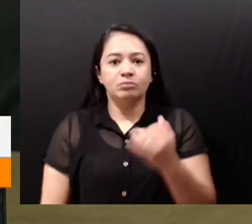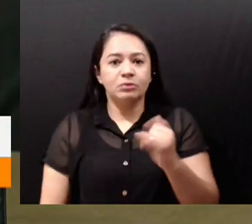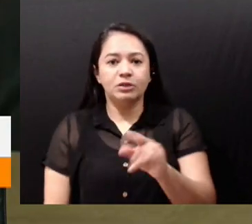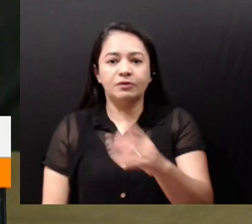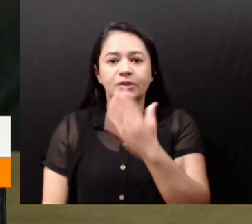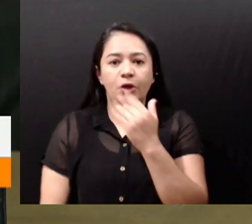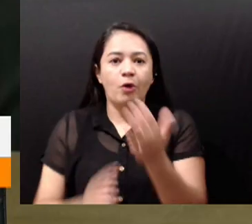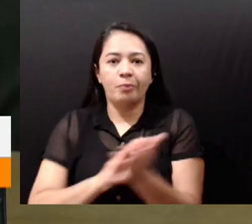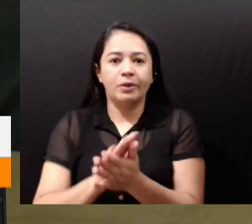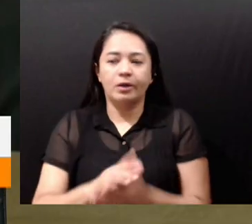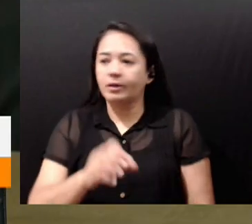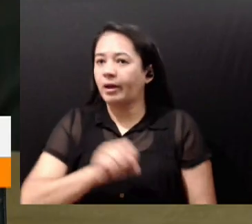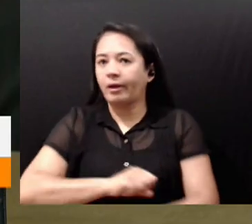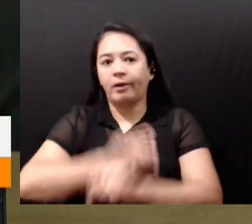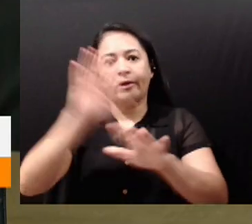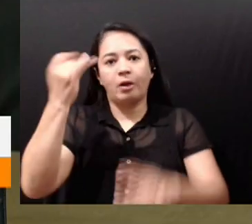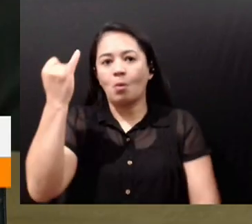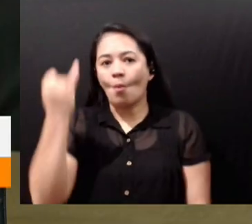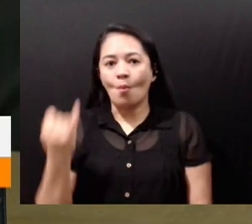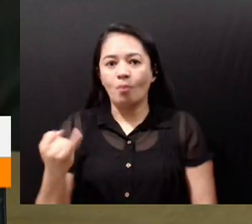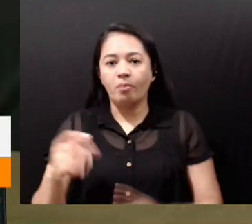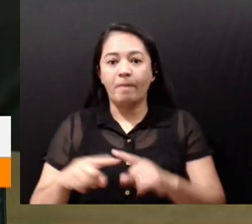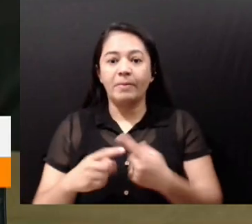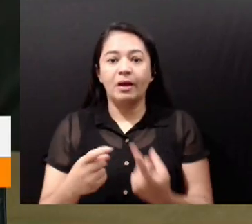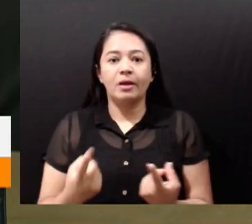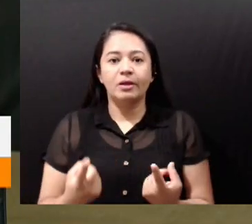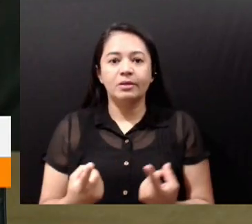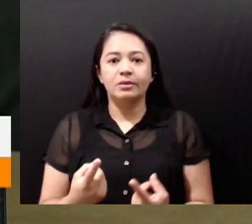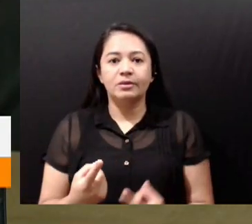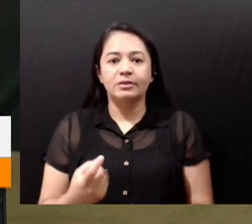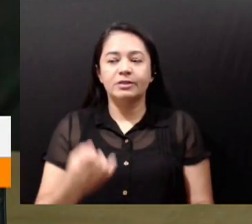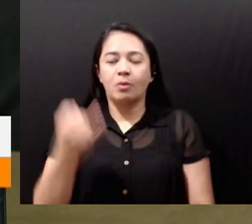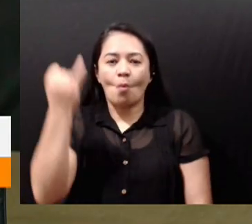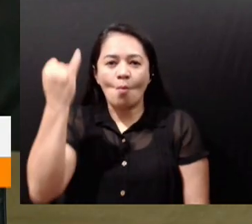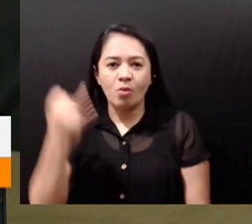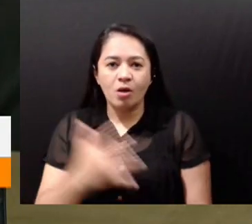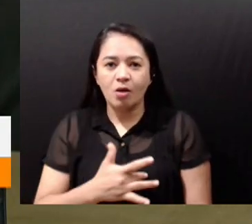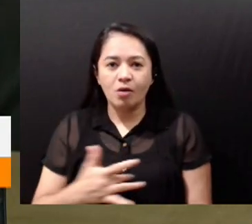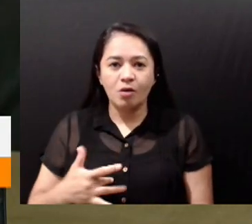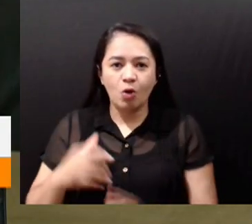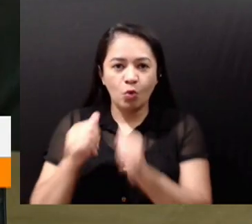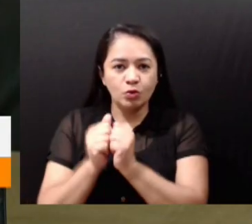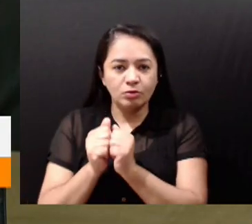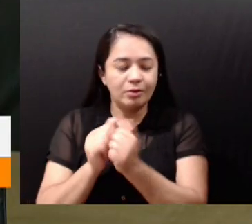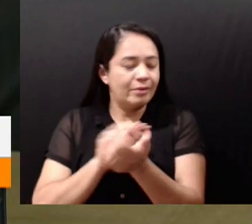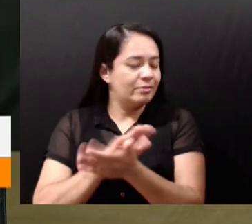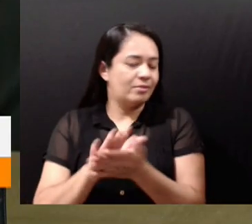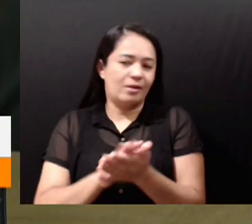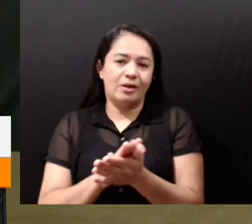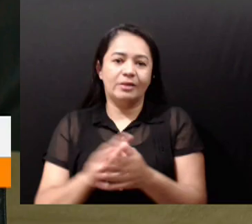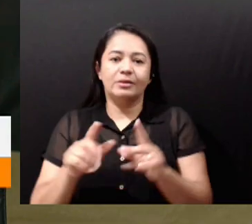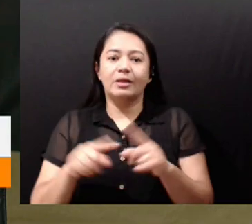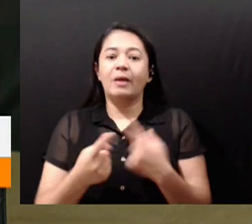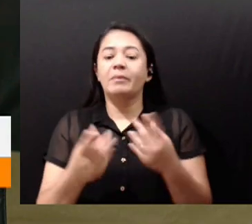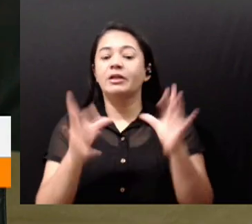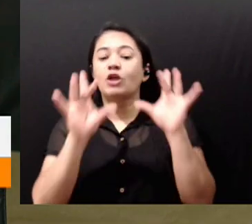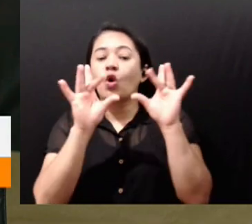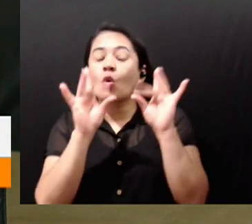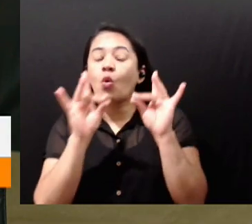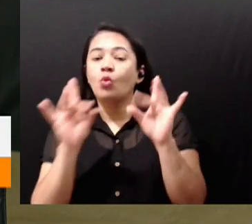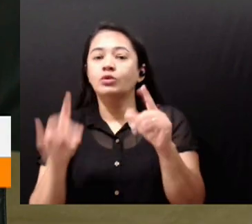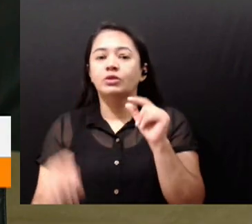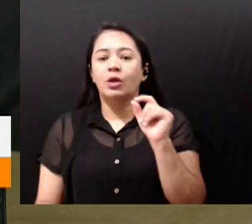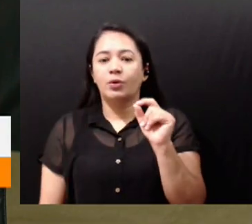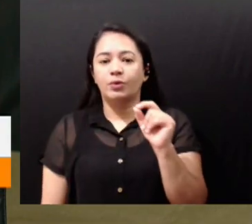você não vai emagrecer com saúde. Só que tem um detalhe que a Naíma trouxe, que é a questão do vazio, né? O que